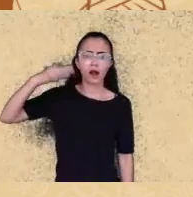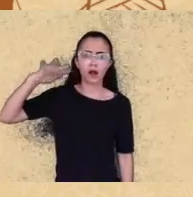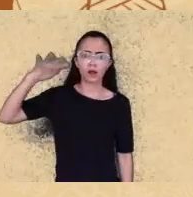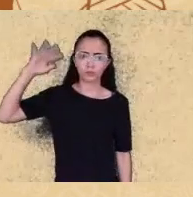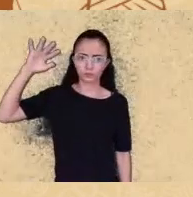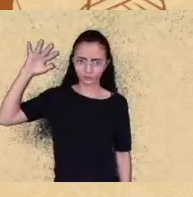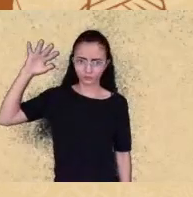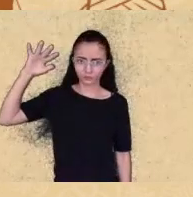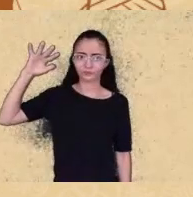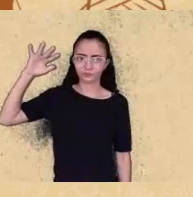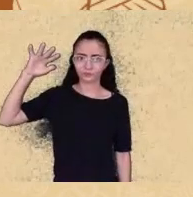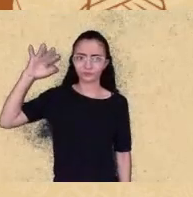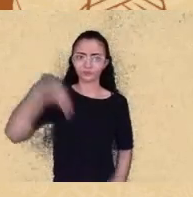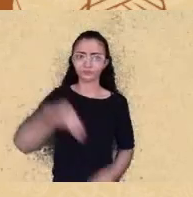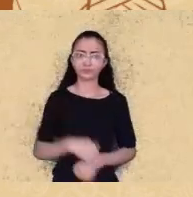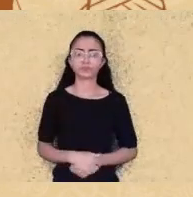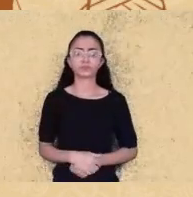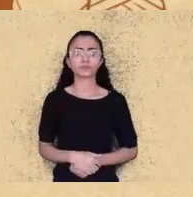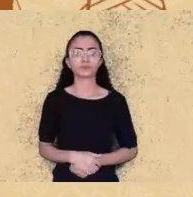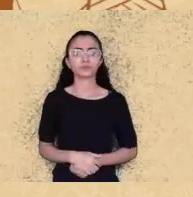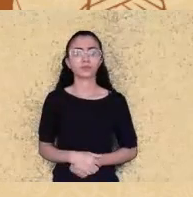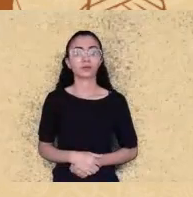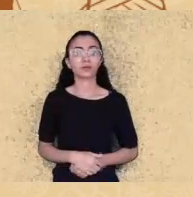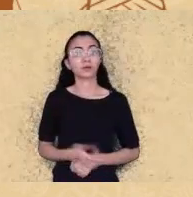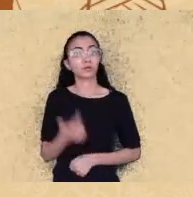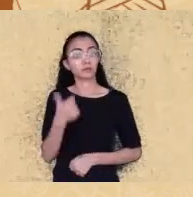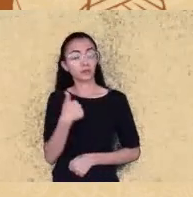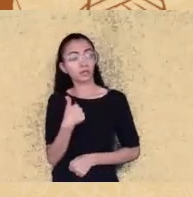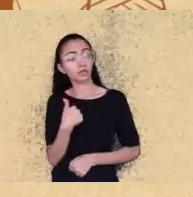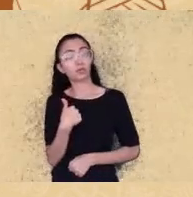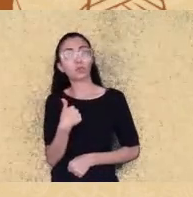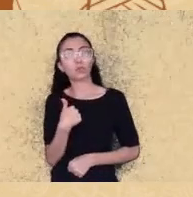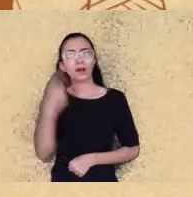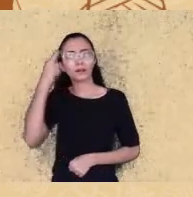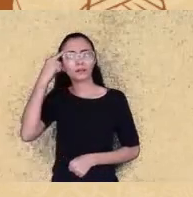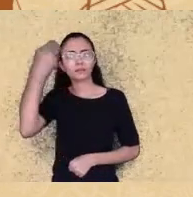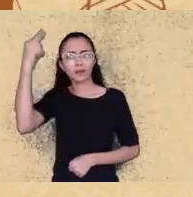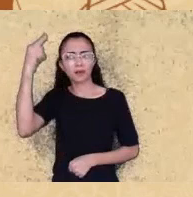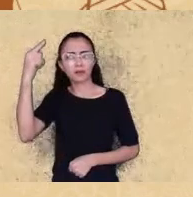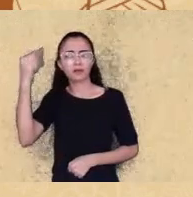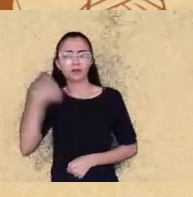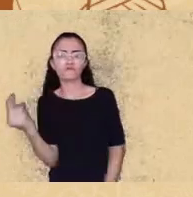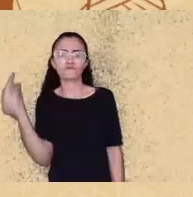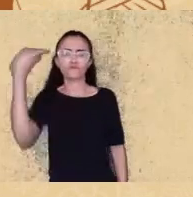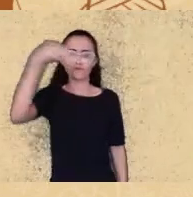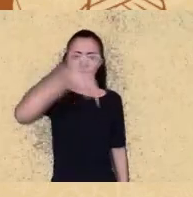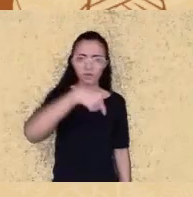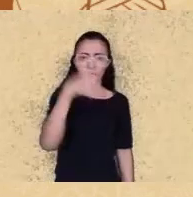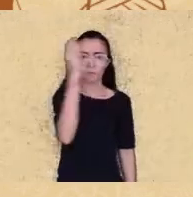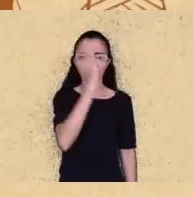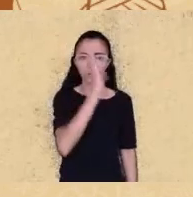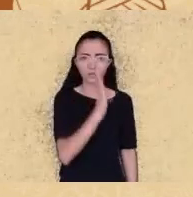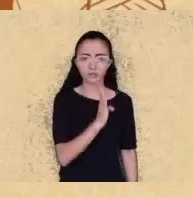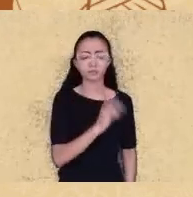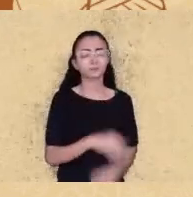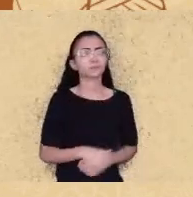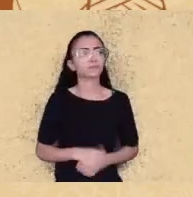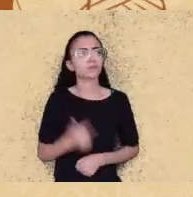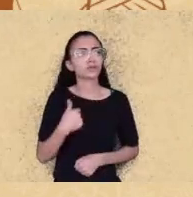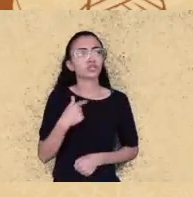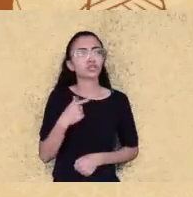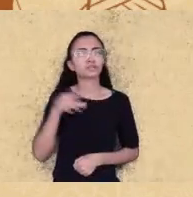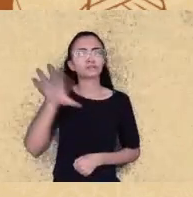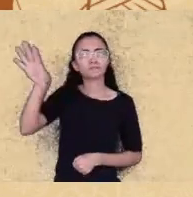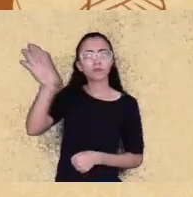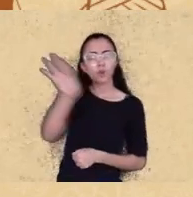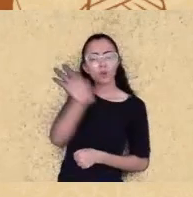Então, eu vim de lá com essa ideia da gente trazer para cá como uma estratégia, assim,